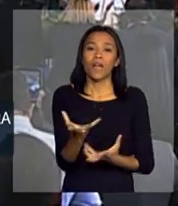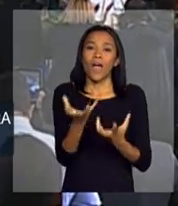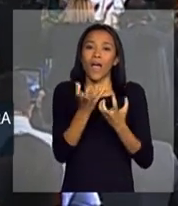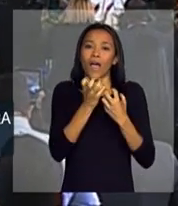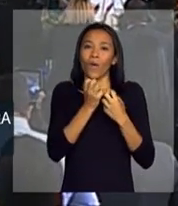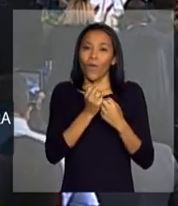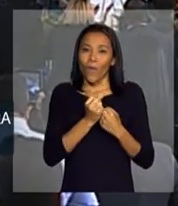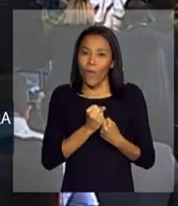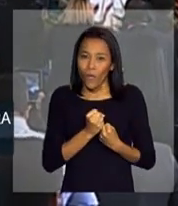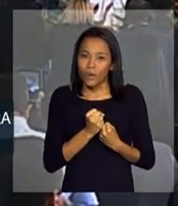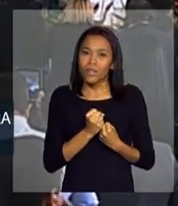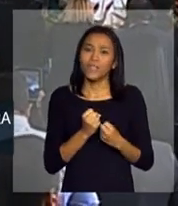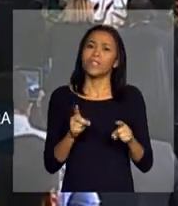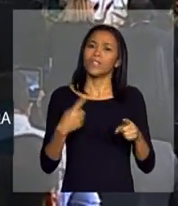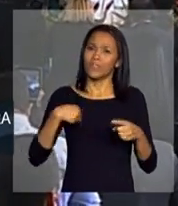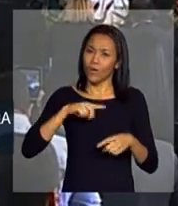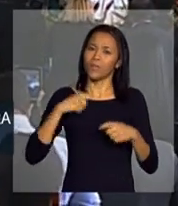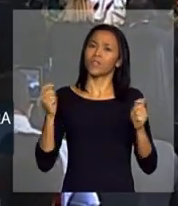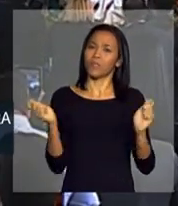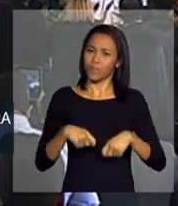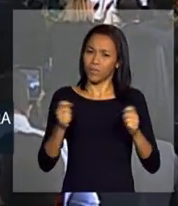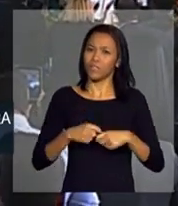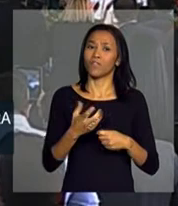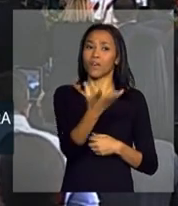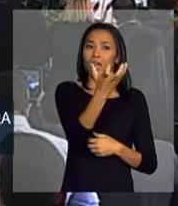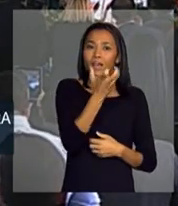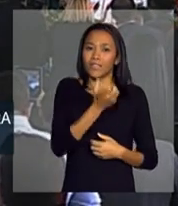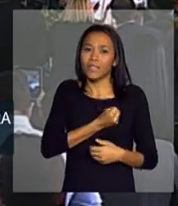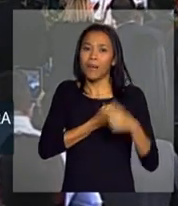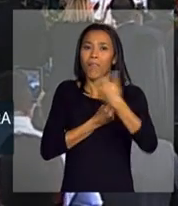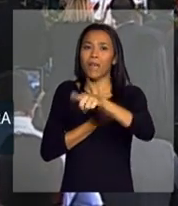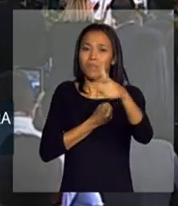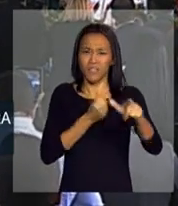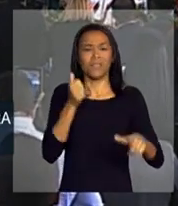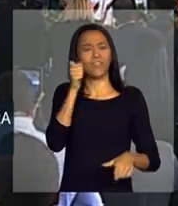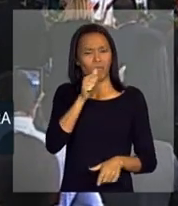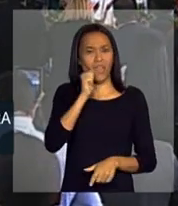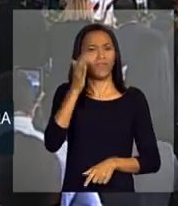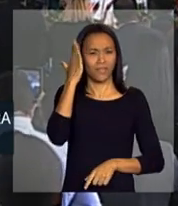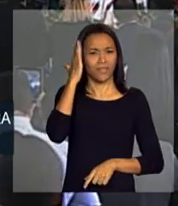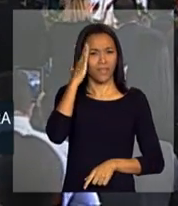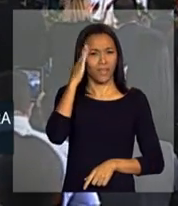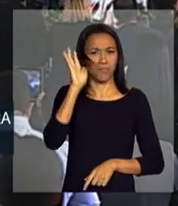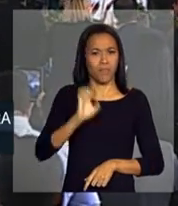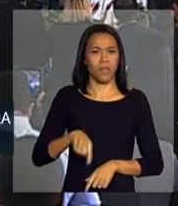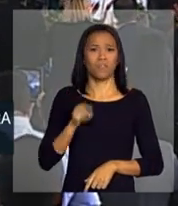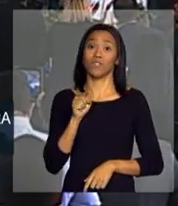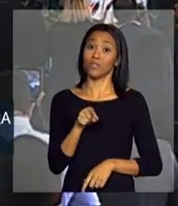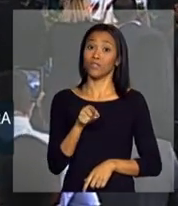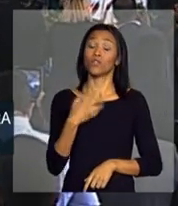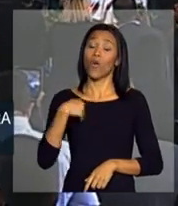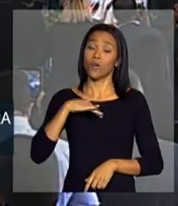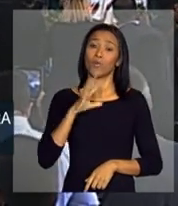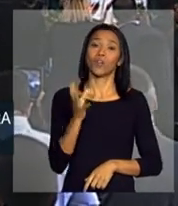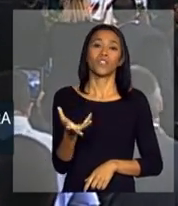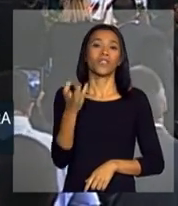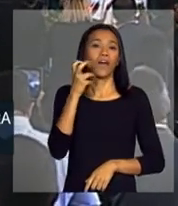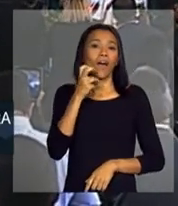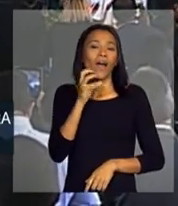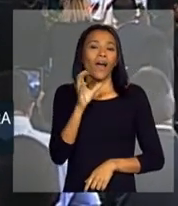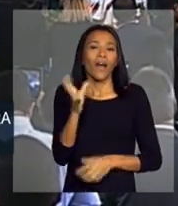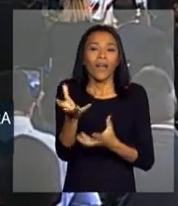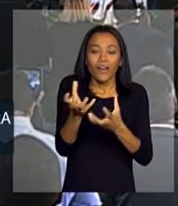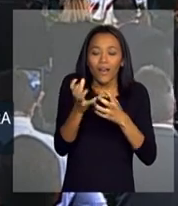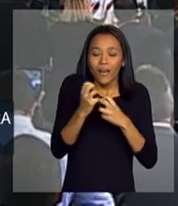gente é capaz de adotar, e as mulheres sabem disso, a gente pode adotar um filho e